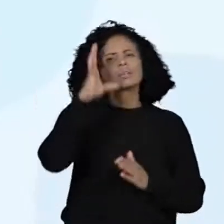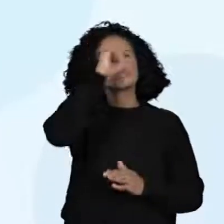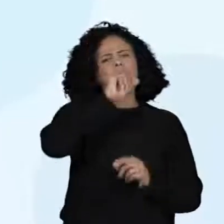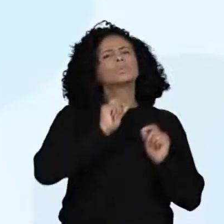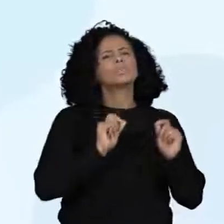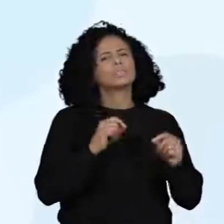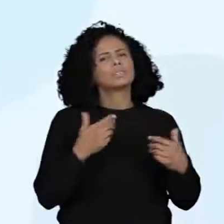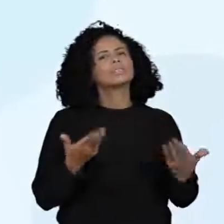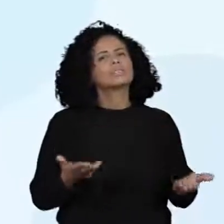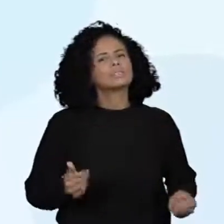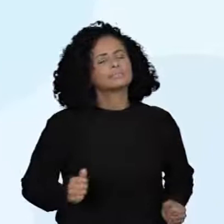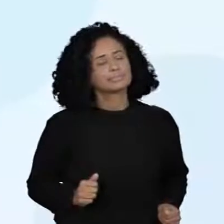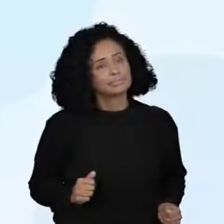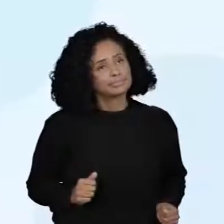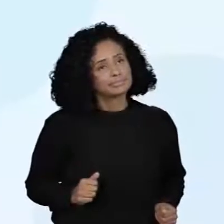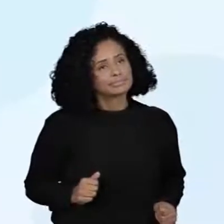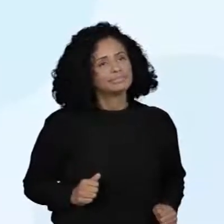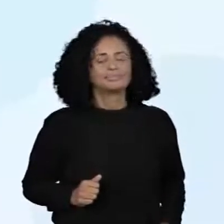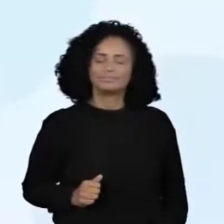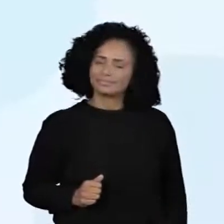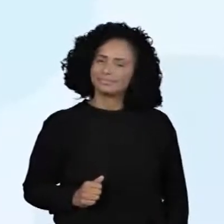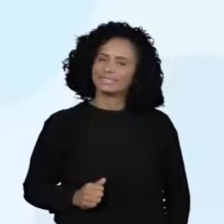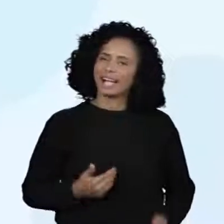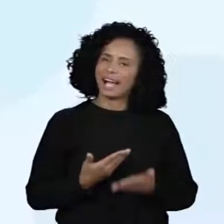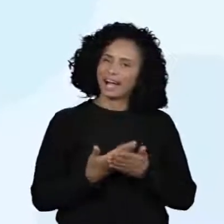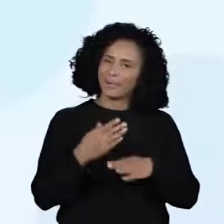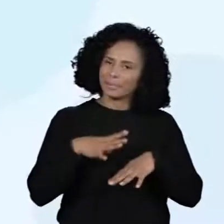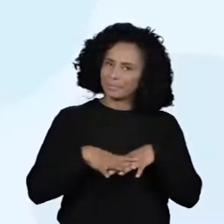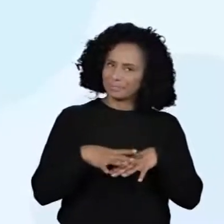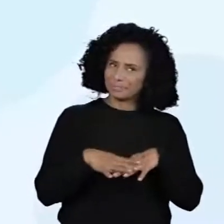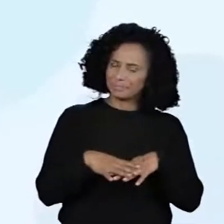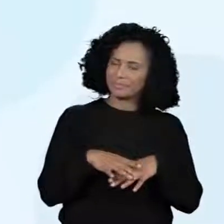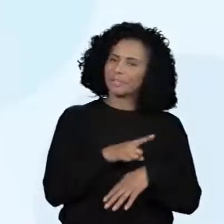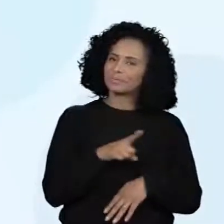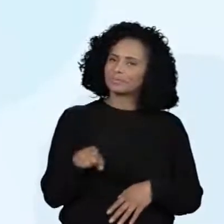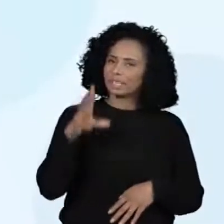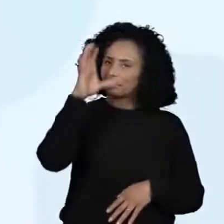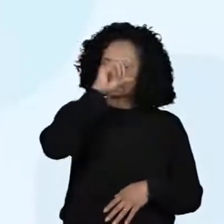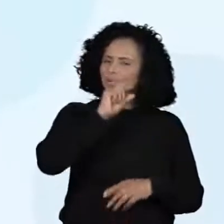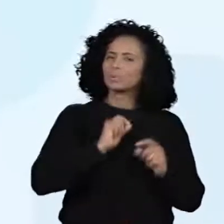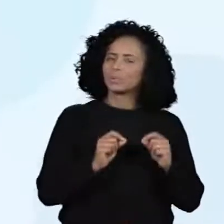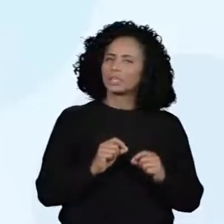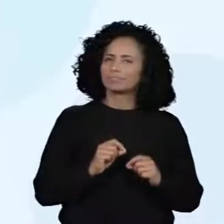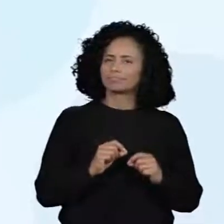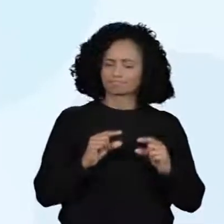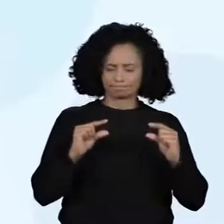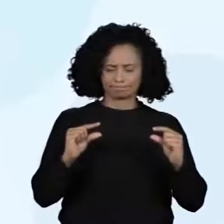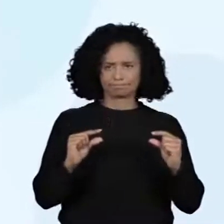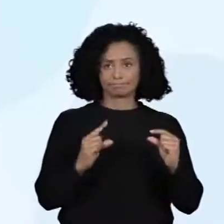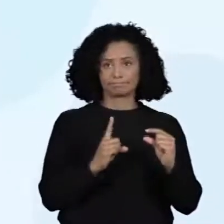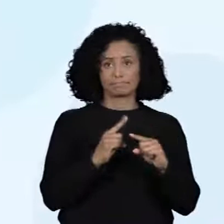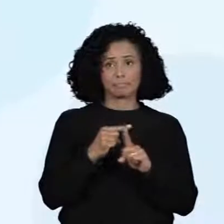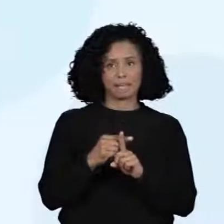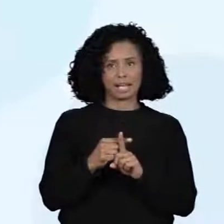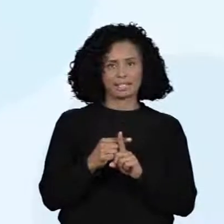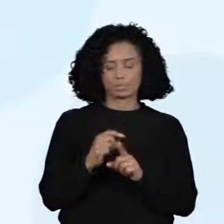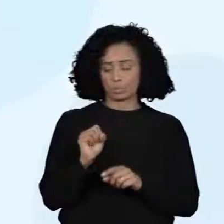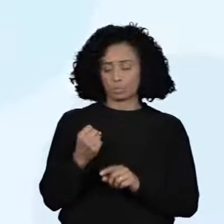de fato? Olha lá, na aula de matemática, 8 mais 2 é igual a